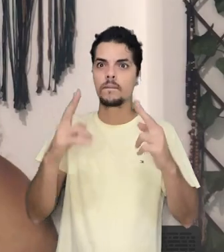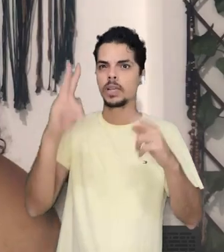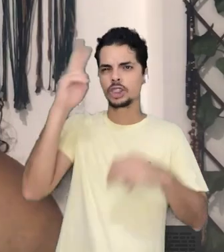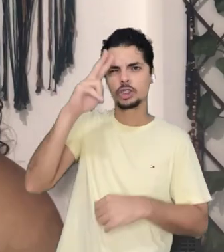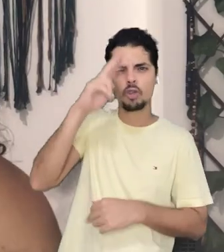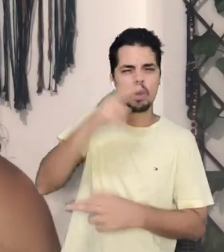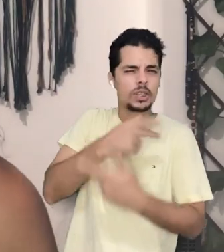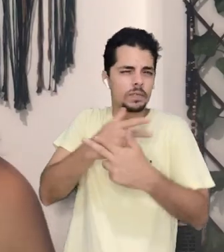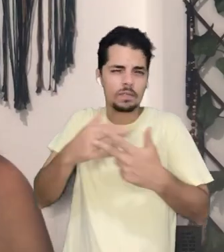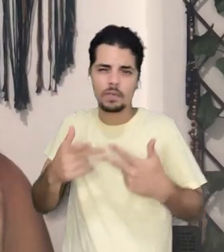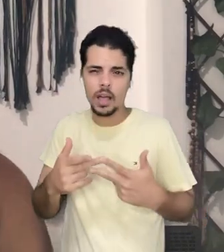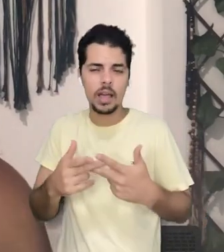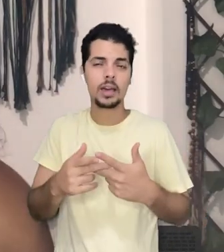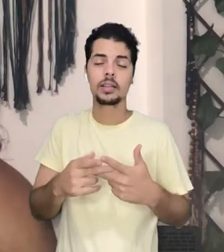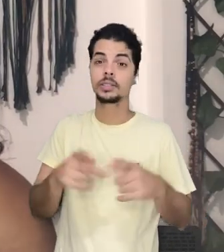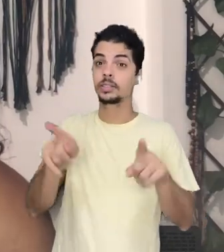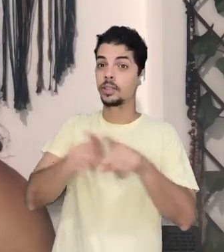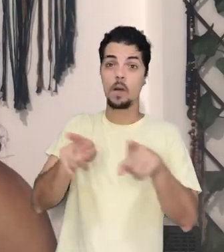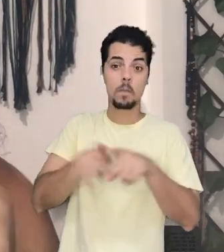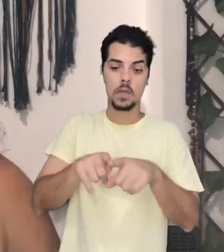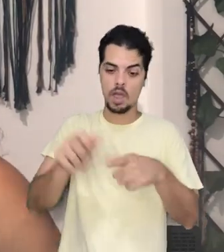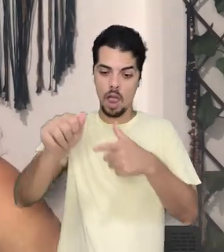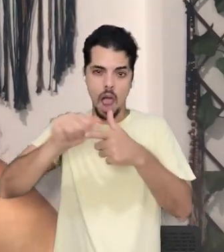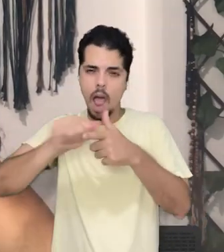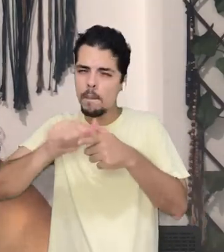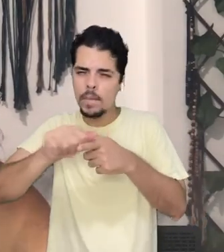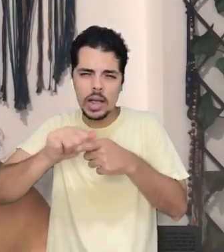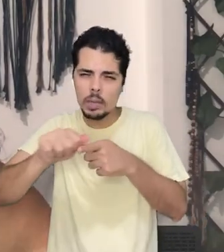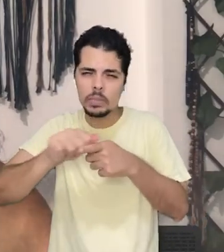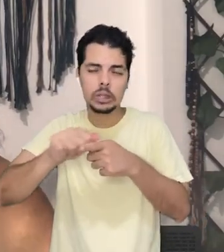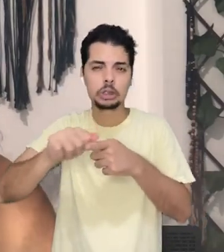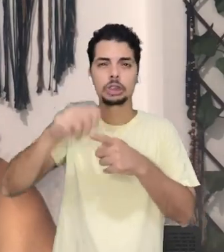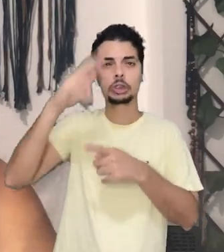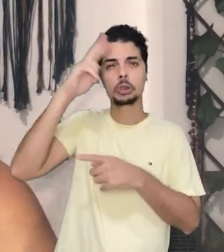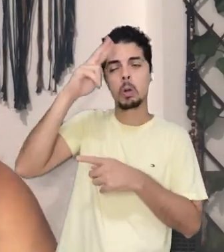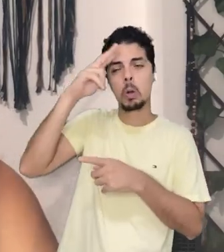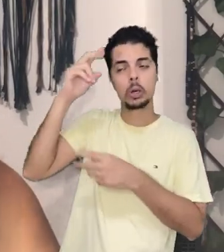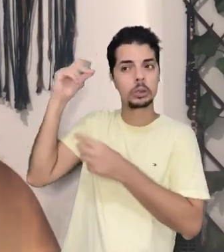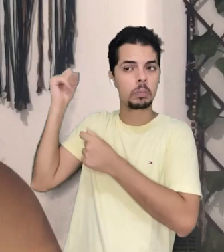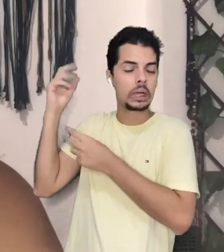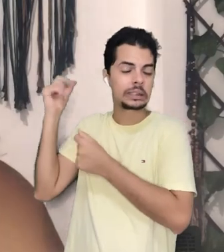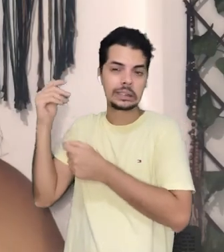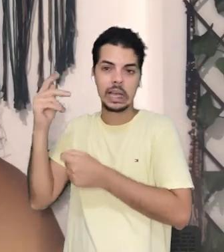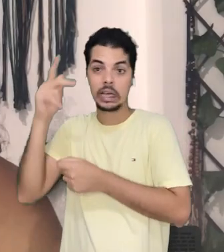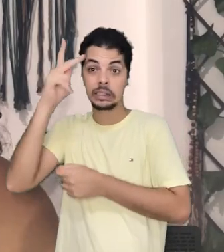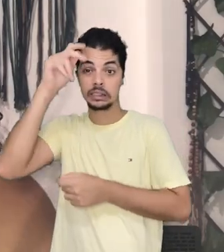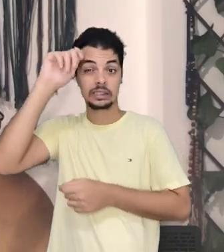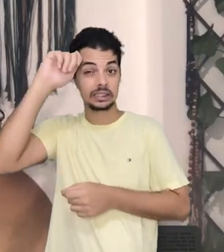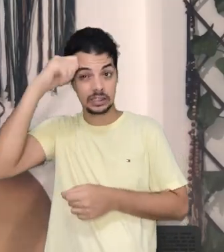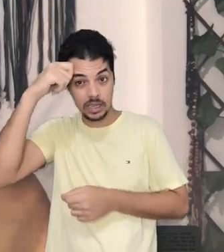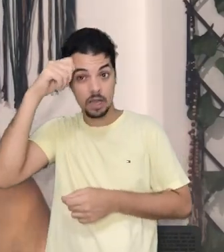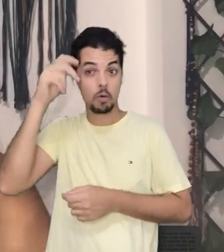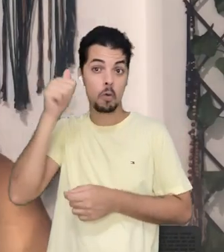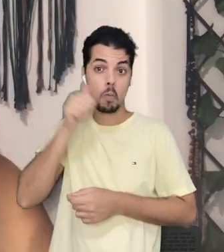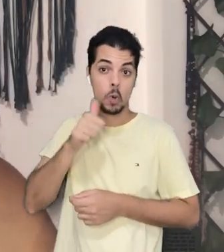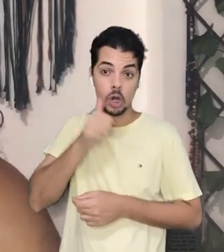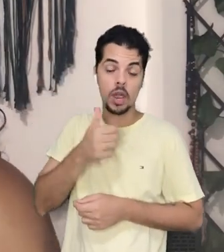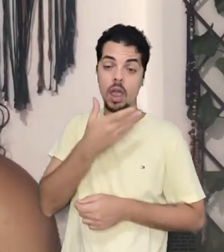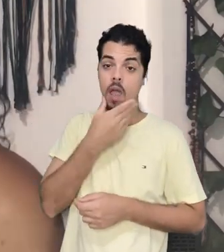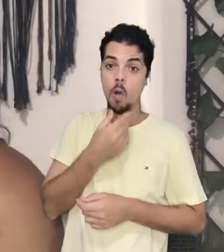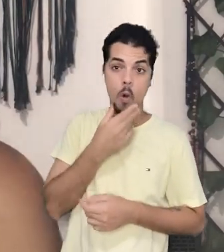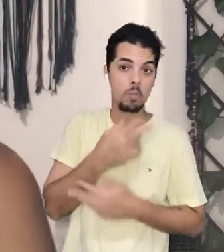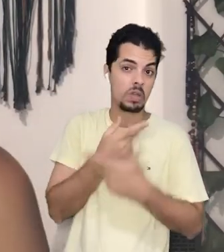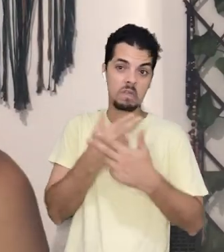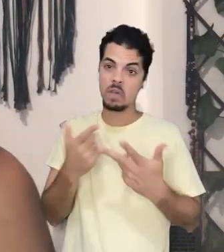os apagamentos e silenciamentos relacionados aos idiomas. O autor